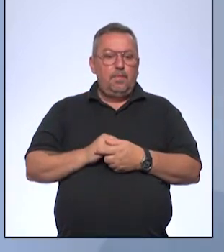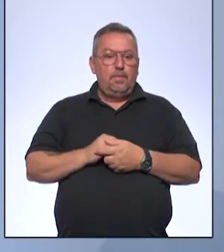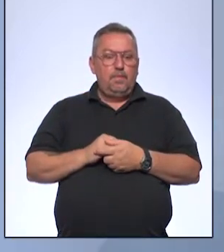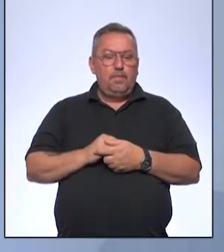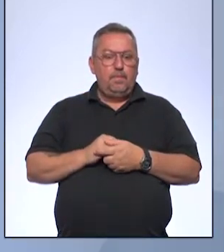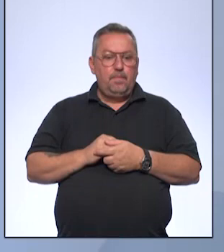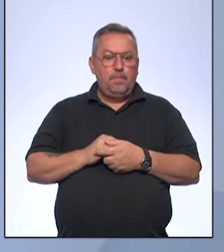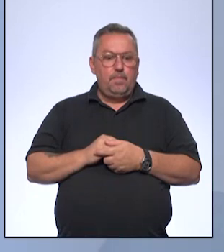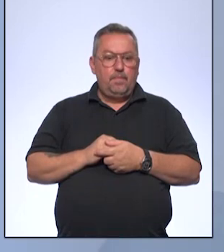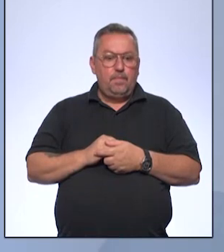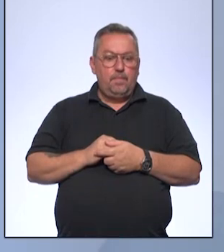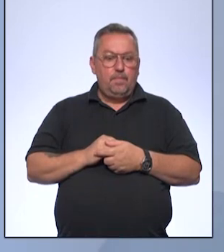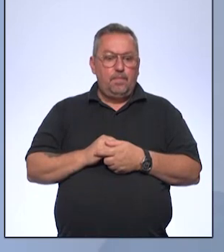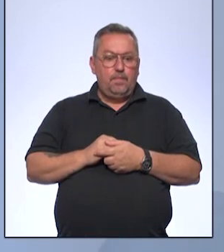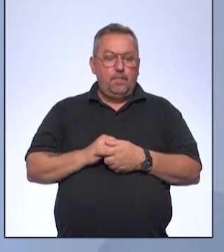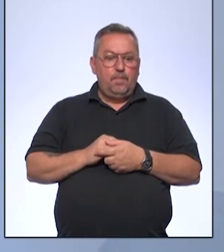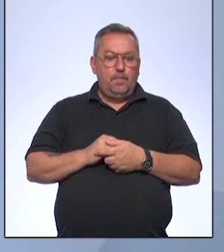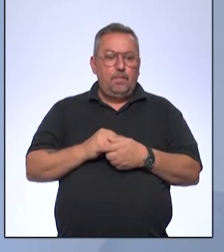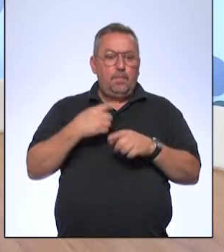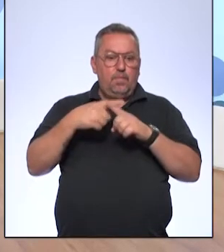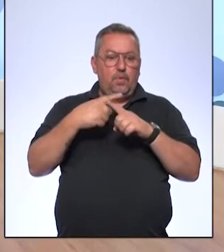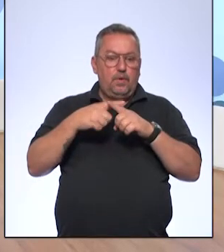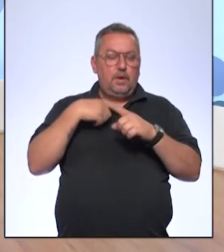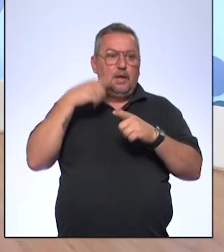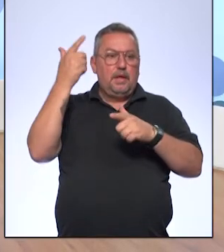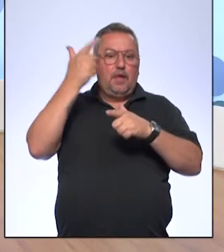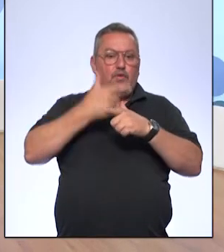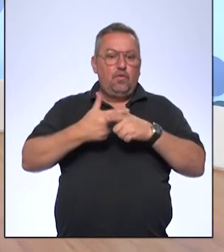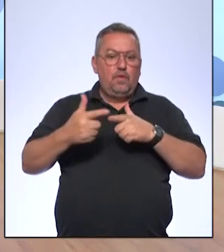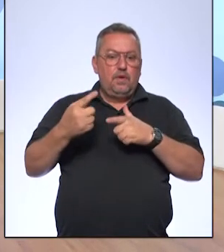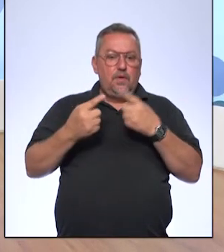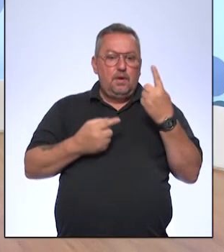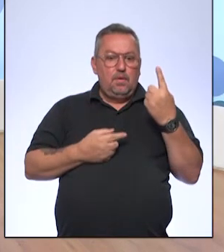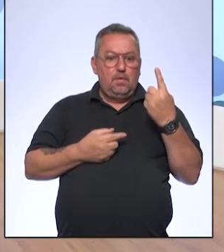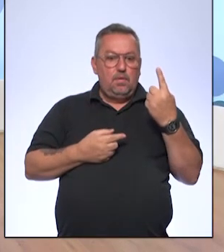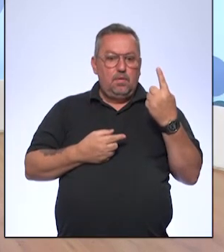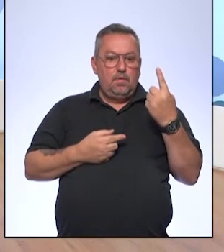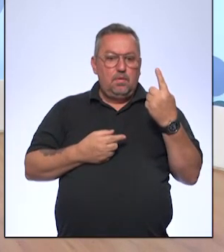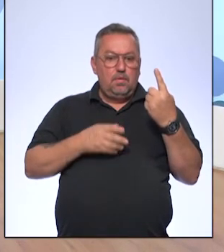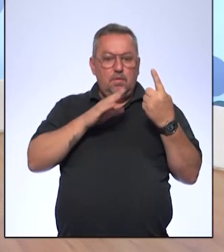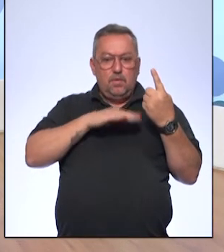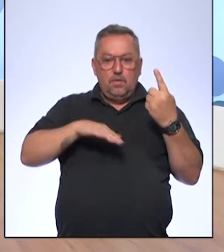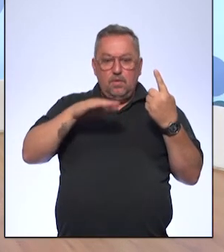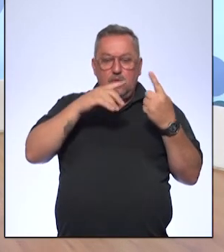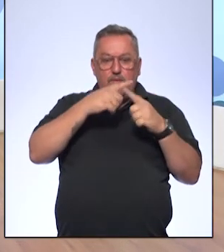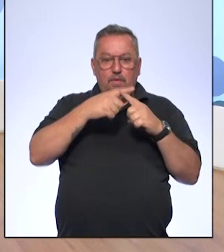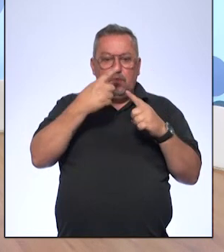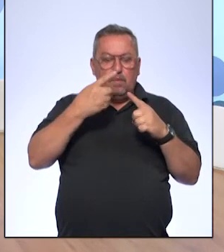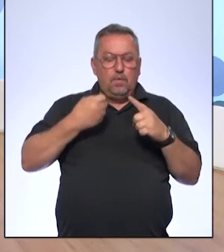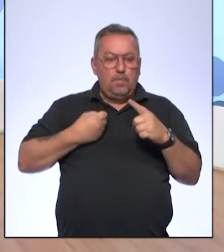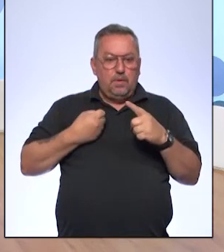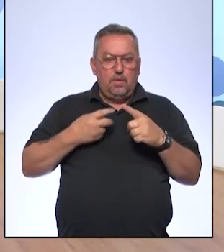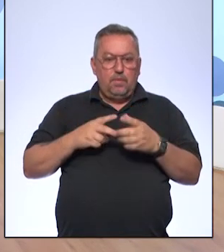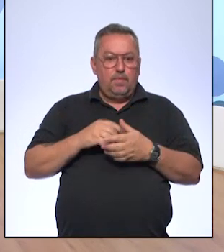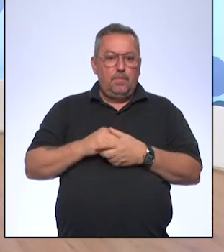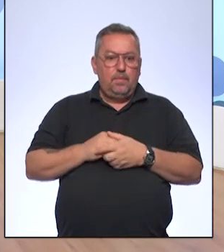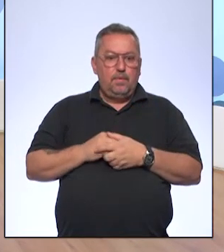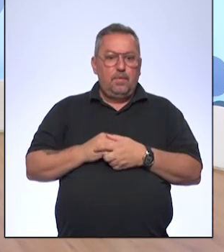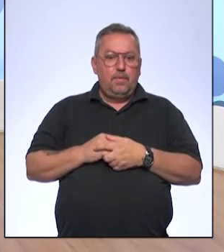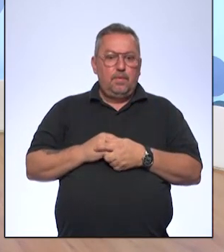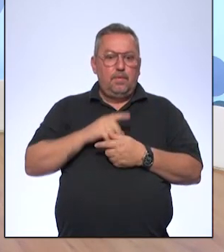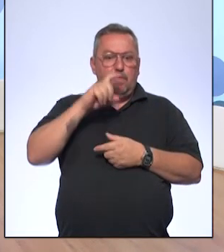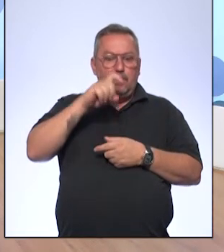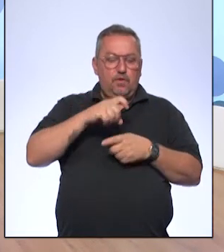100 para sumir com esse 100. Até porque essa divisão vai dar 1 e todo número vezes 1 é ele mesmo. Então, isso mesmo. X vezes